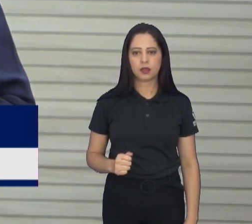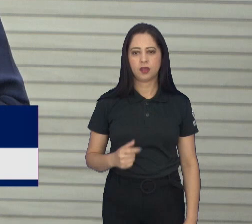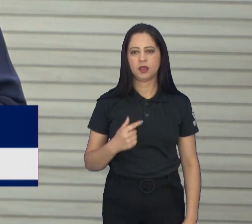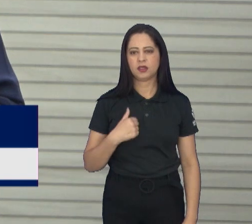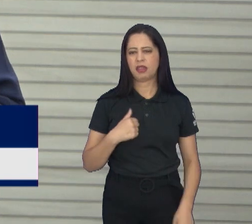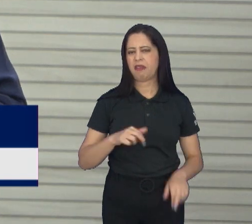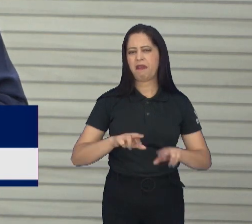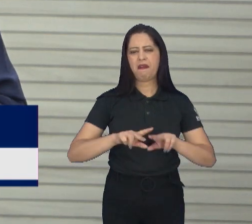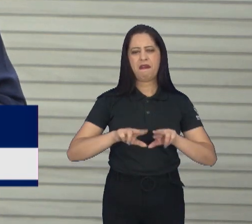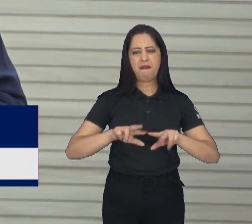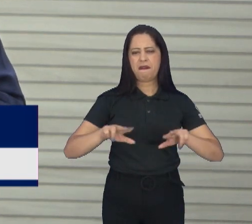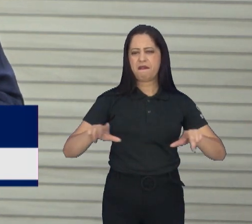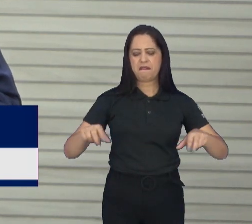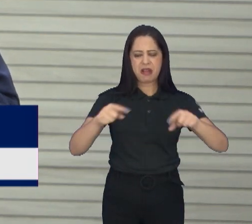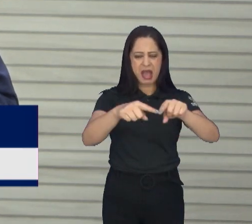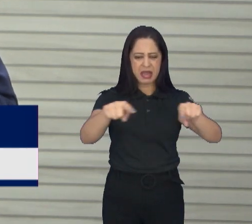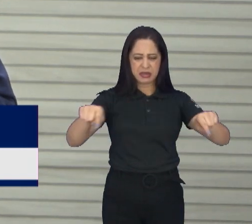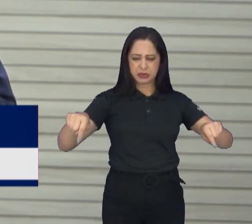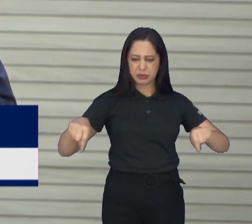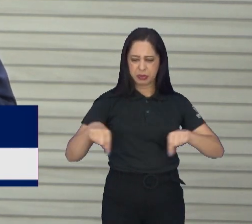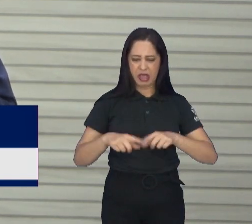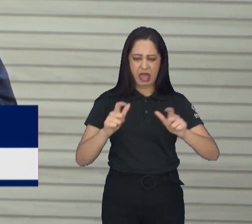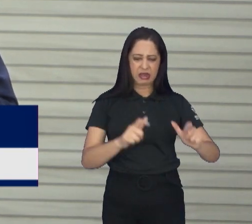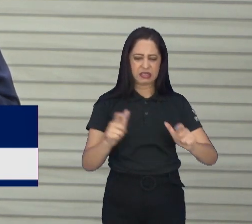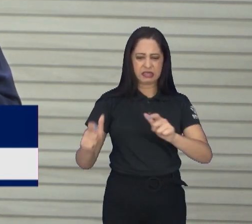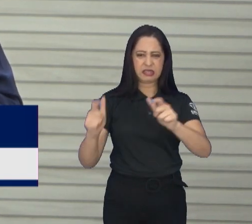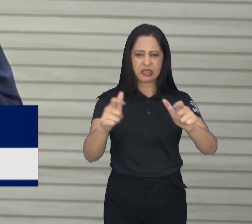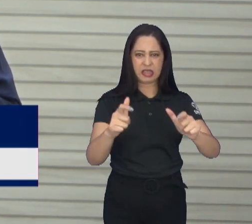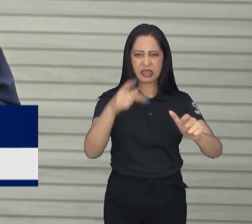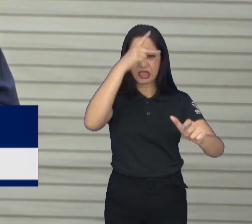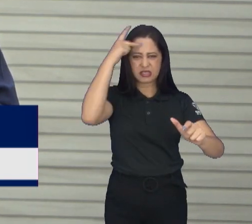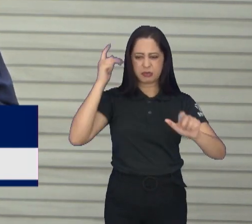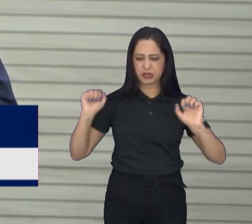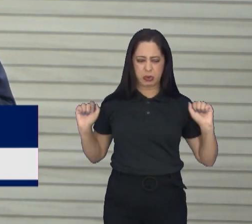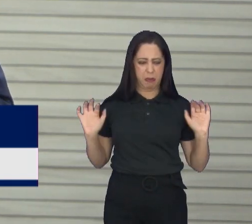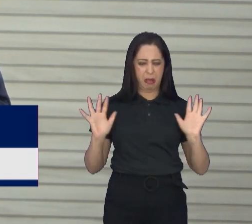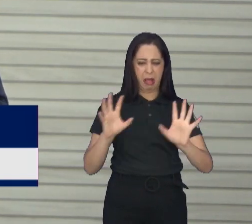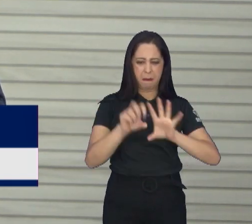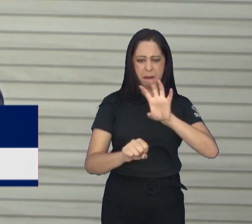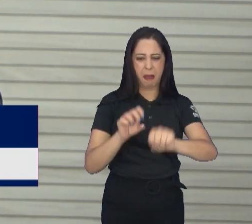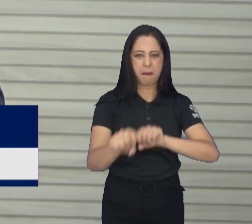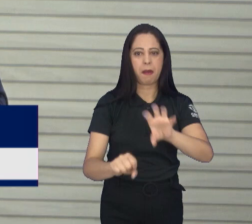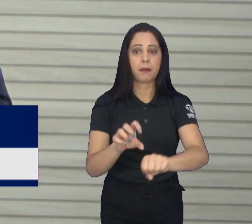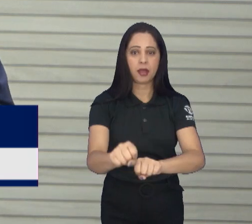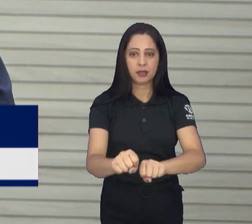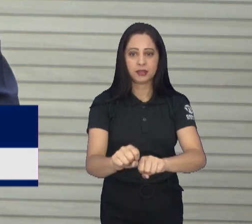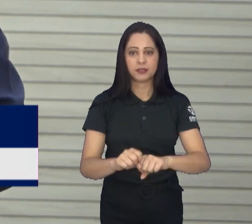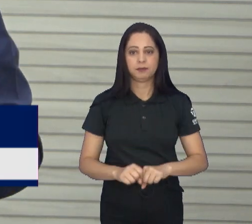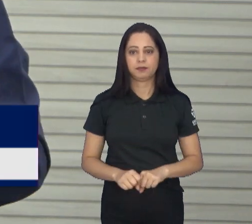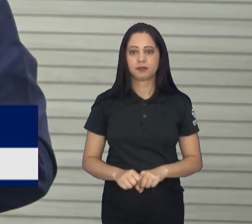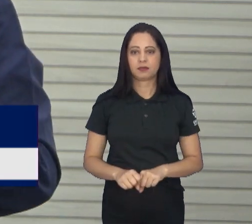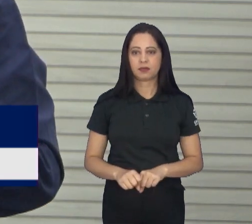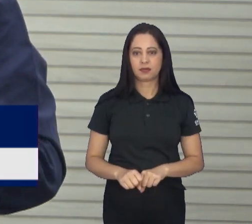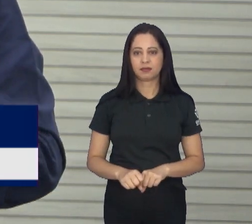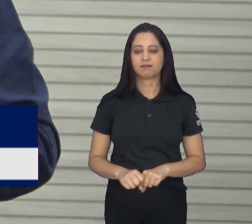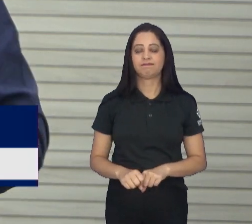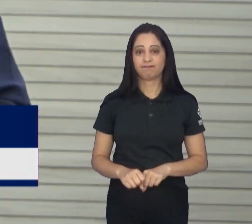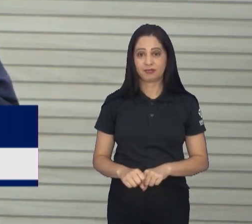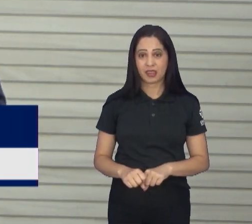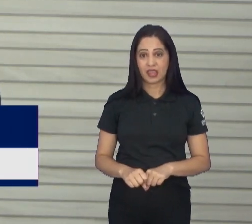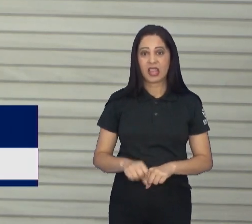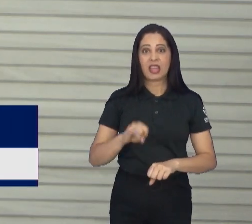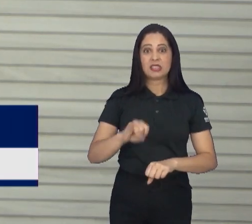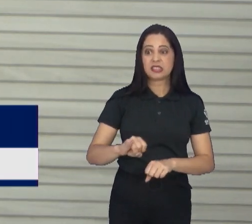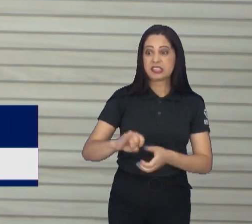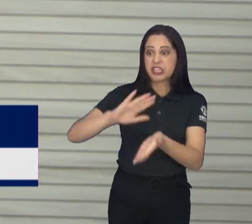áreas, tem mais áreas invadidas públicas na cidade. Se você tira a pessoa que invadiu uma área pública, a oposição